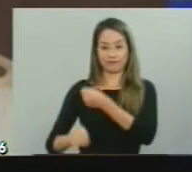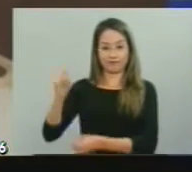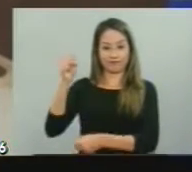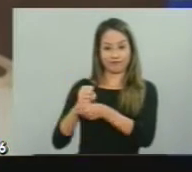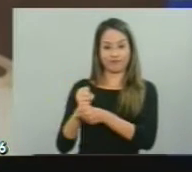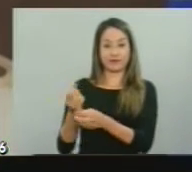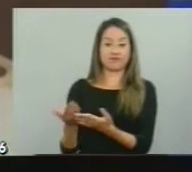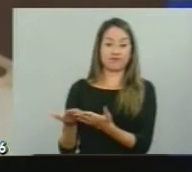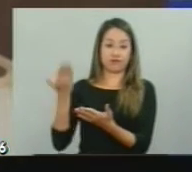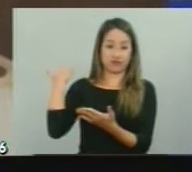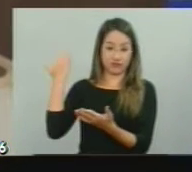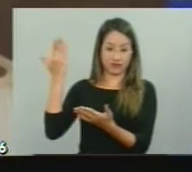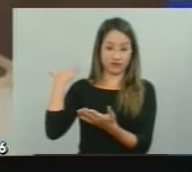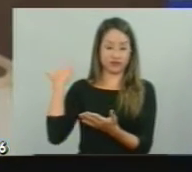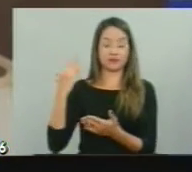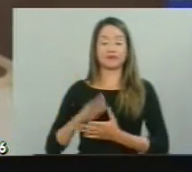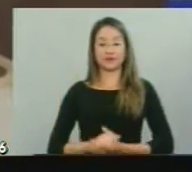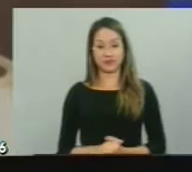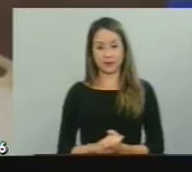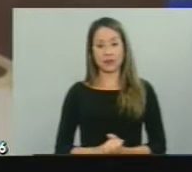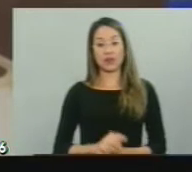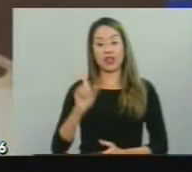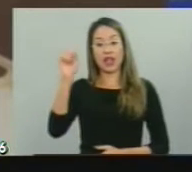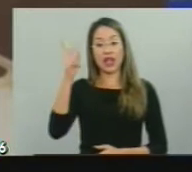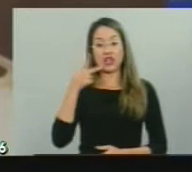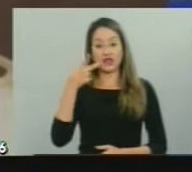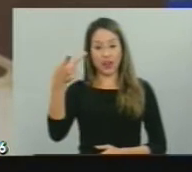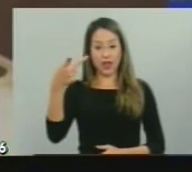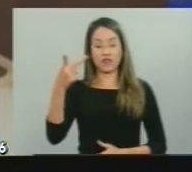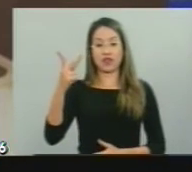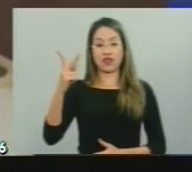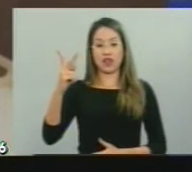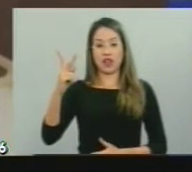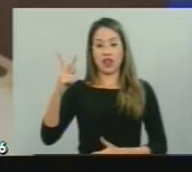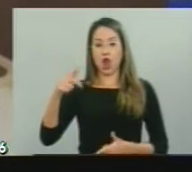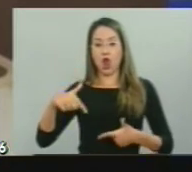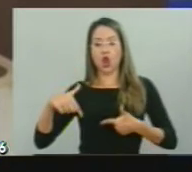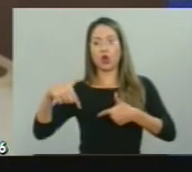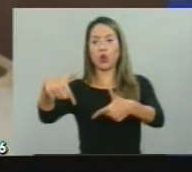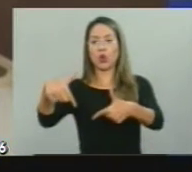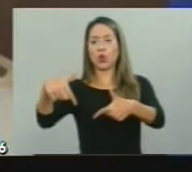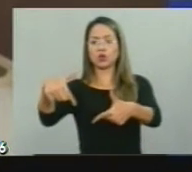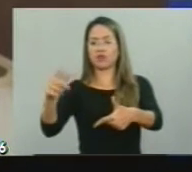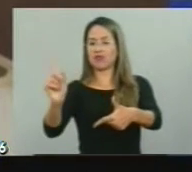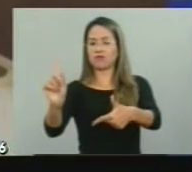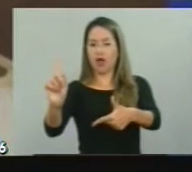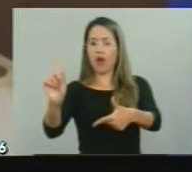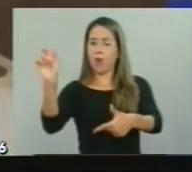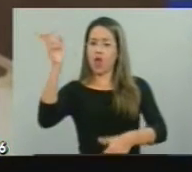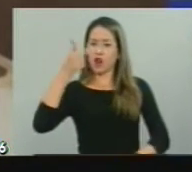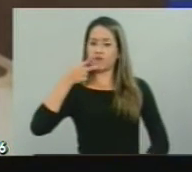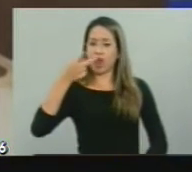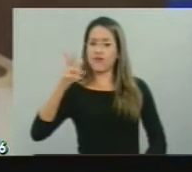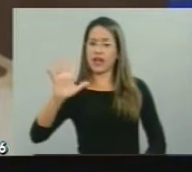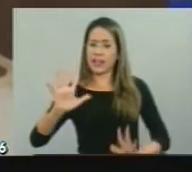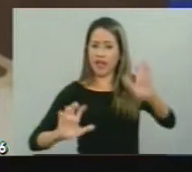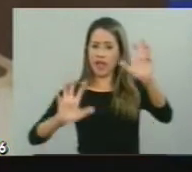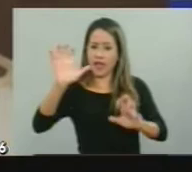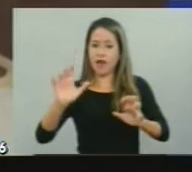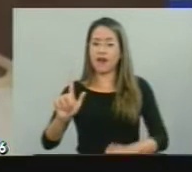ele utilizava a expressão guerra de classes, não era nem luta de classes. Na guerra de classes,